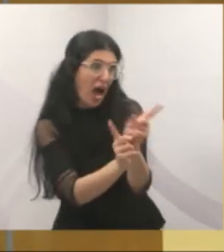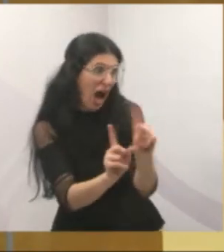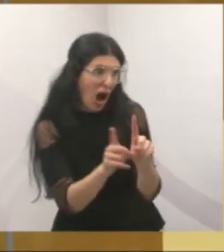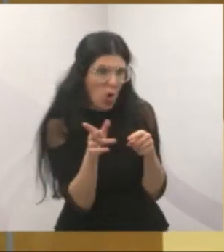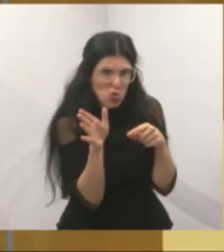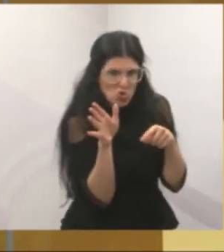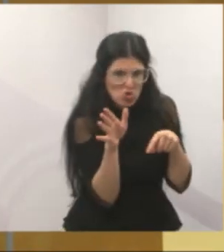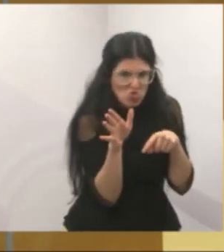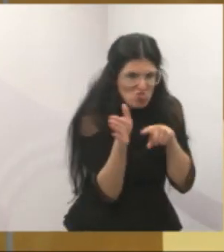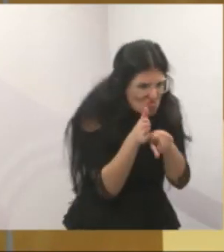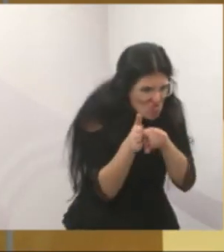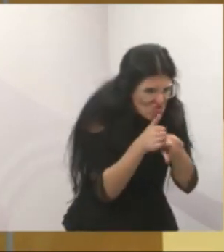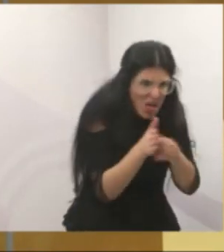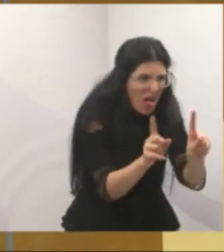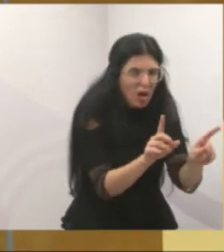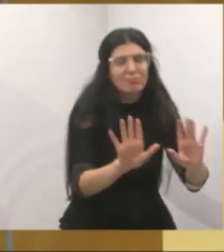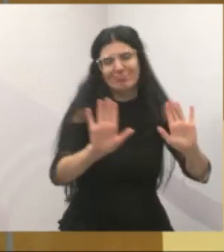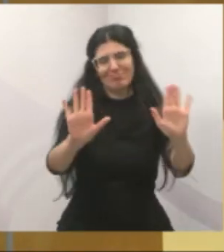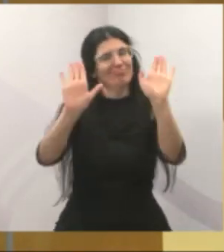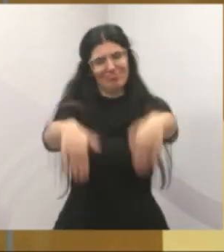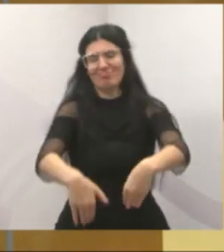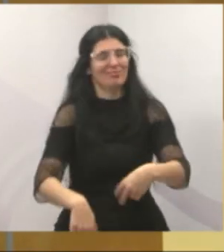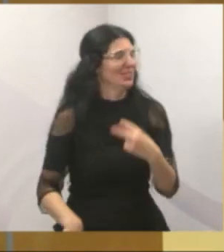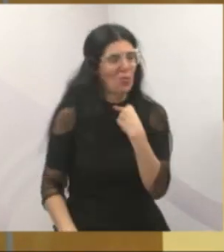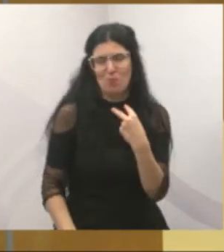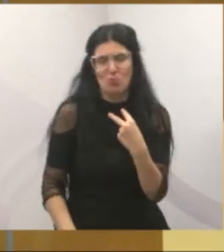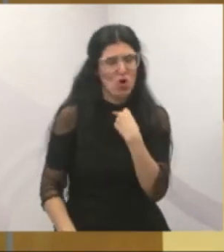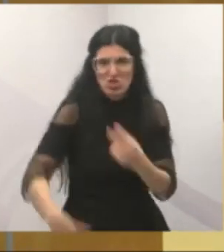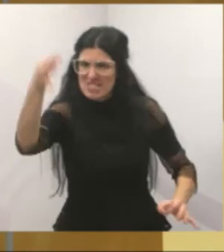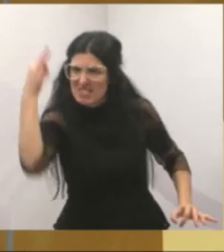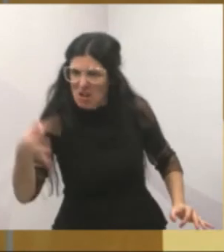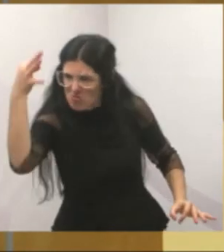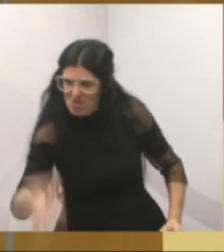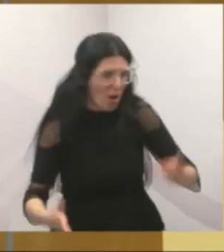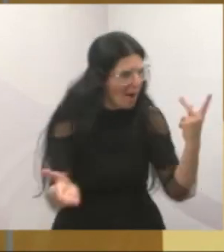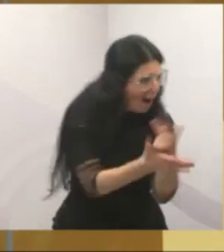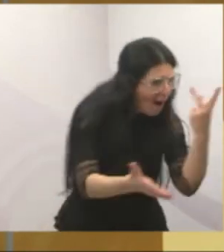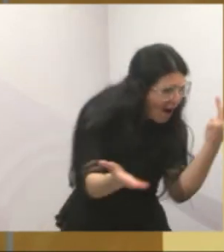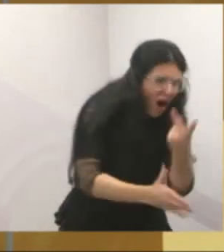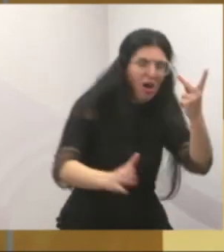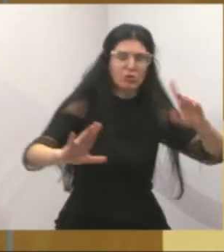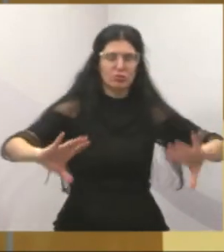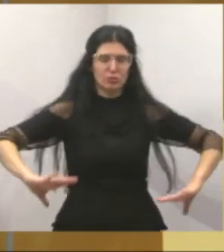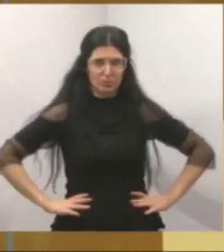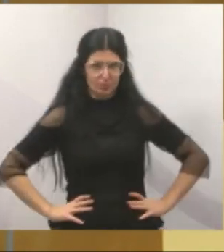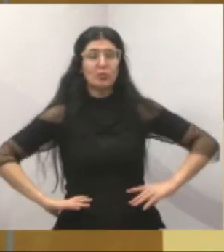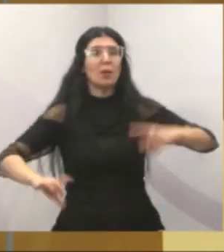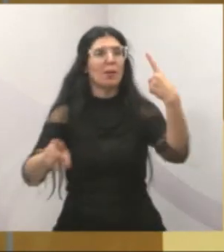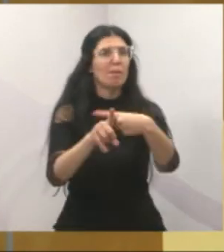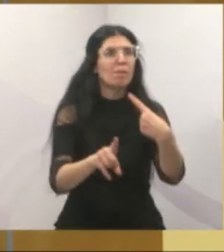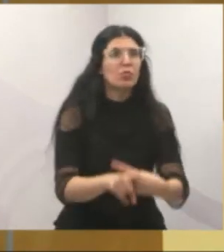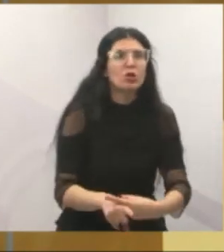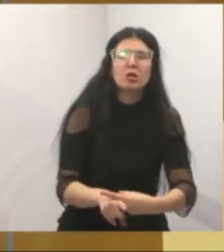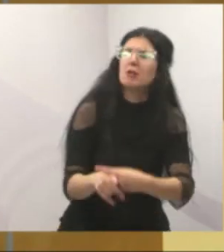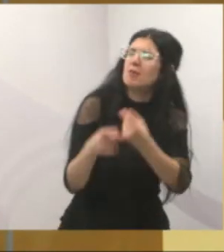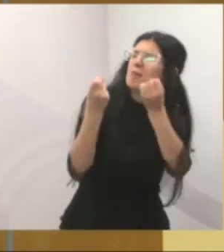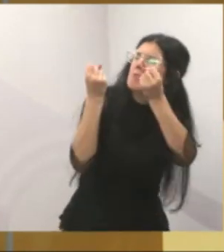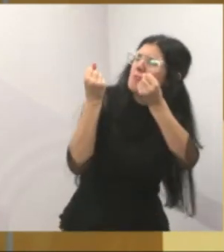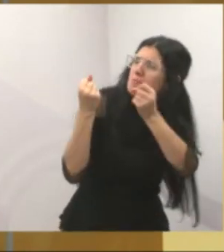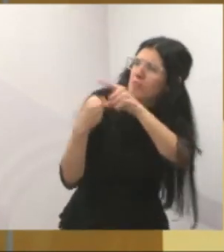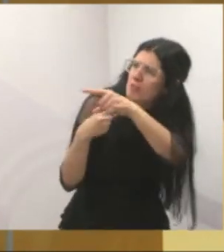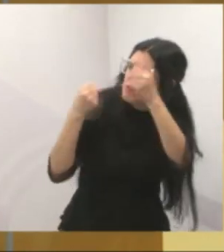que você também, se tiver coisas para debater nisso aqui, o senhor vai apoiar, porque os seus argumentos sempre são nesse